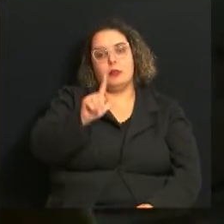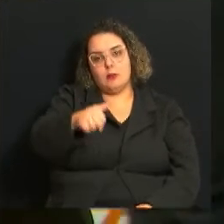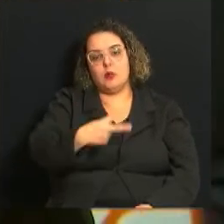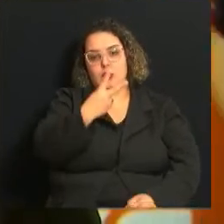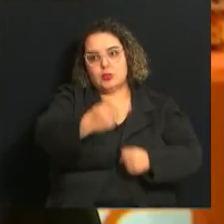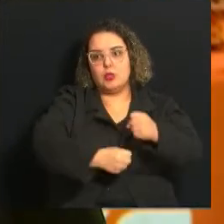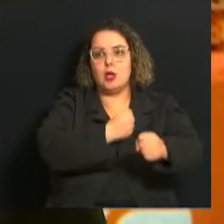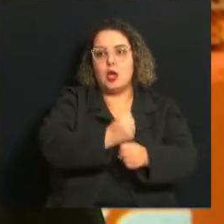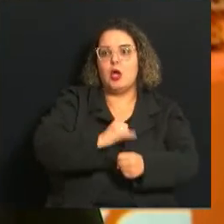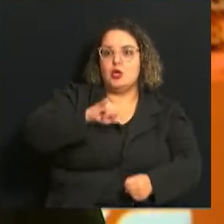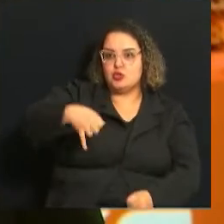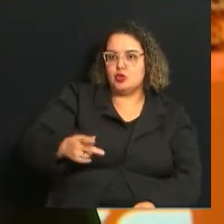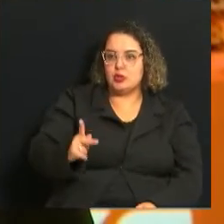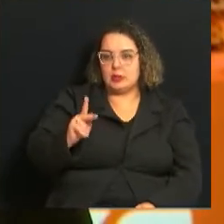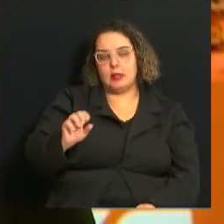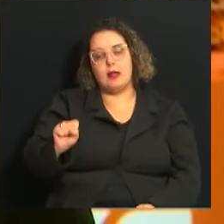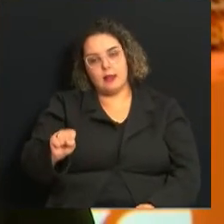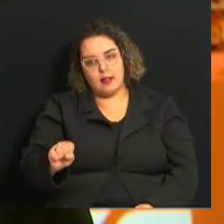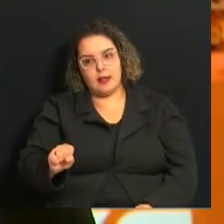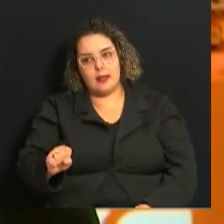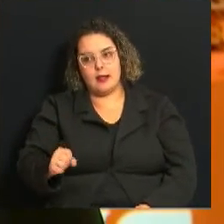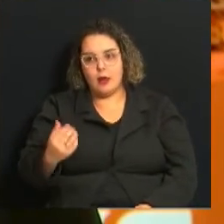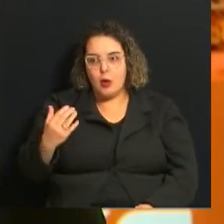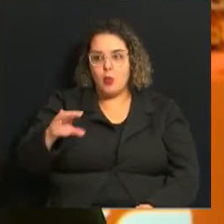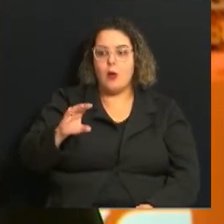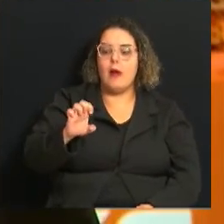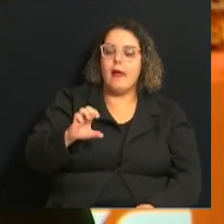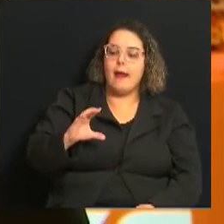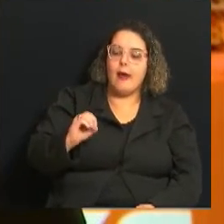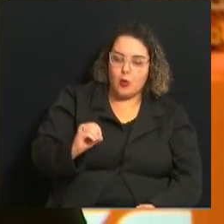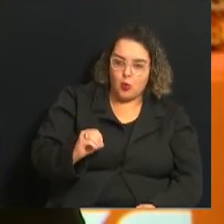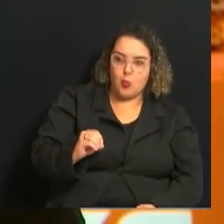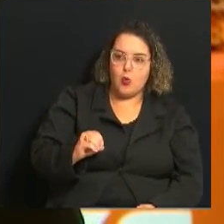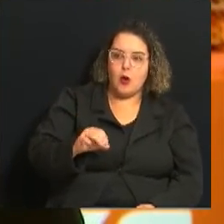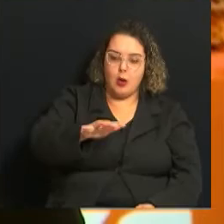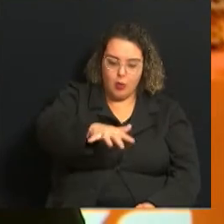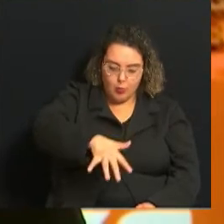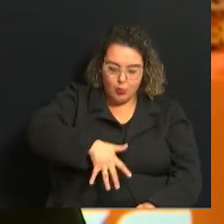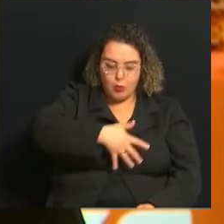tem a felicidade de lançar a linha Eco, que é uma bandeja